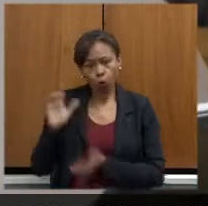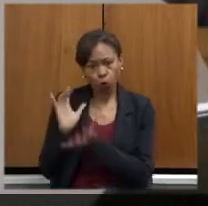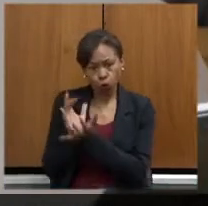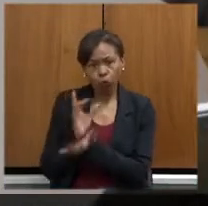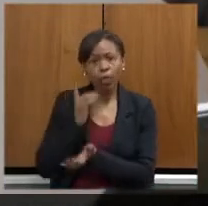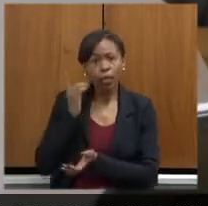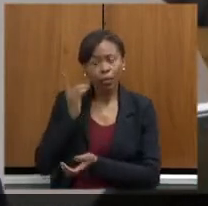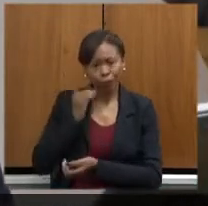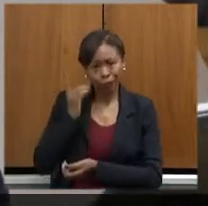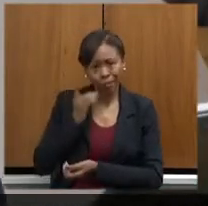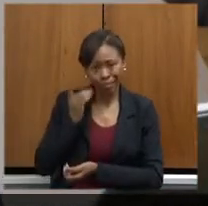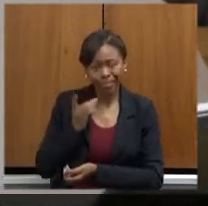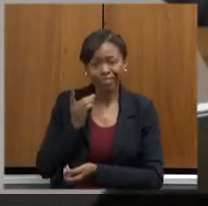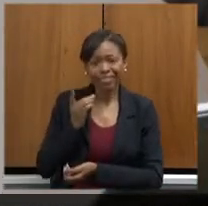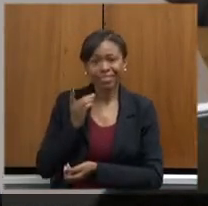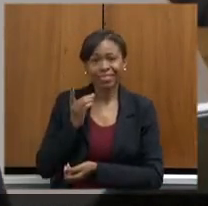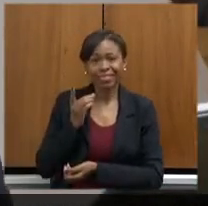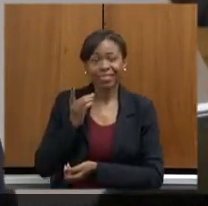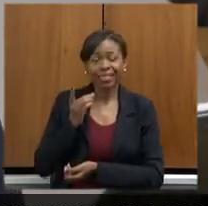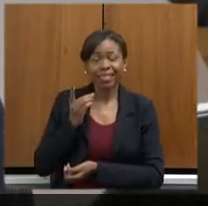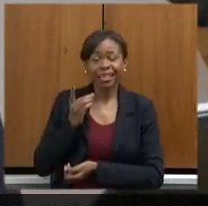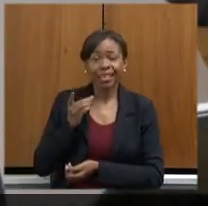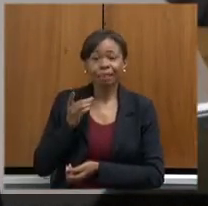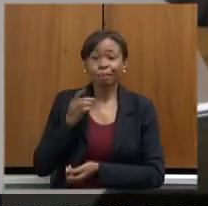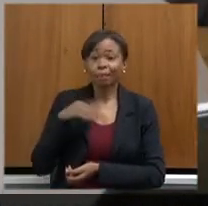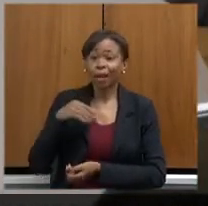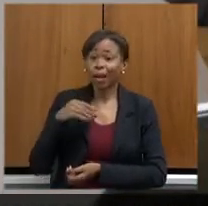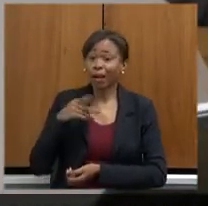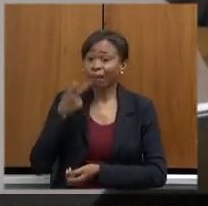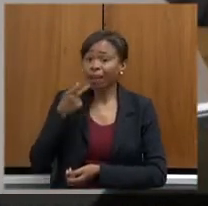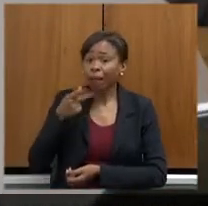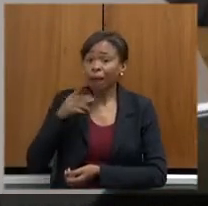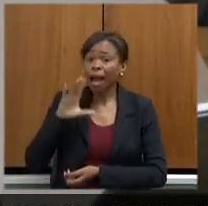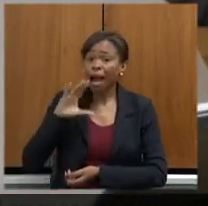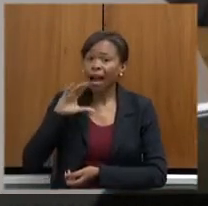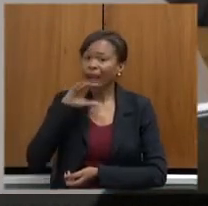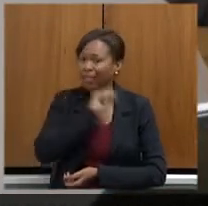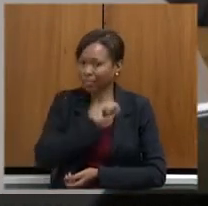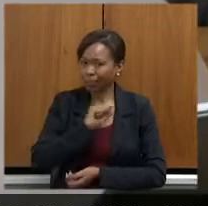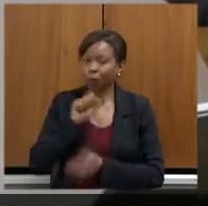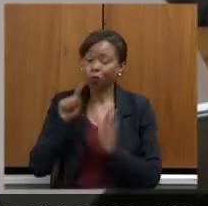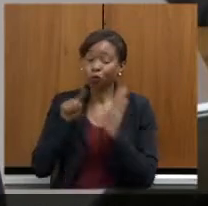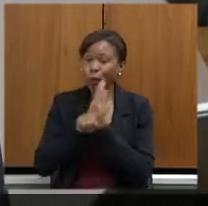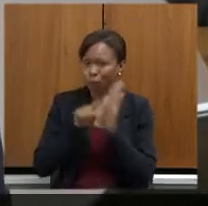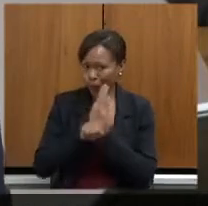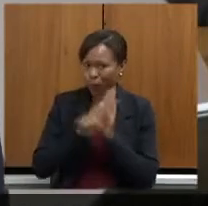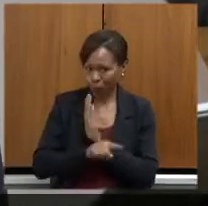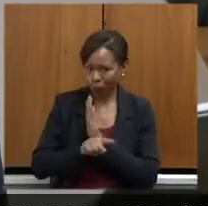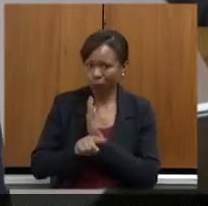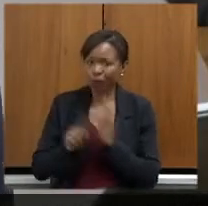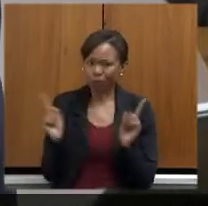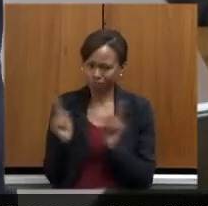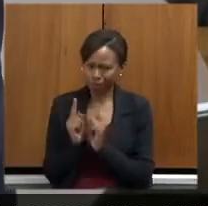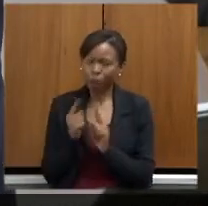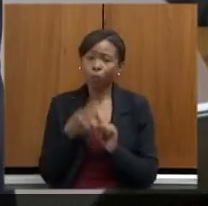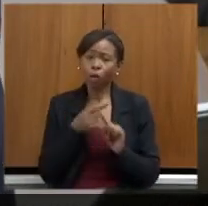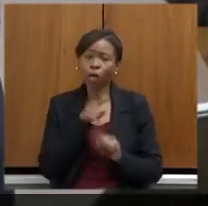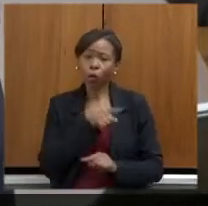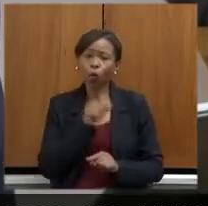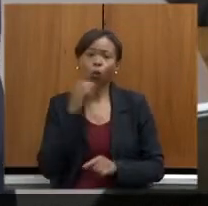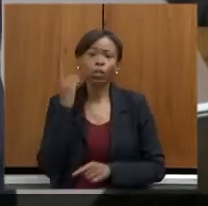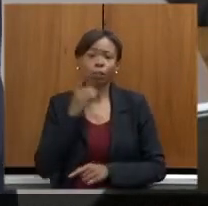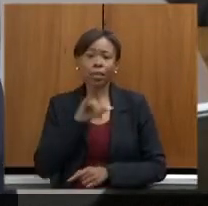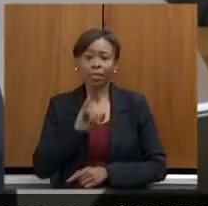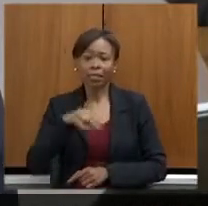fosse fossem mais ágeis e mais sérios nas perguntas até porque o deputado Inácio Franco